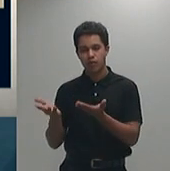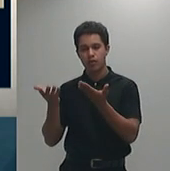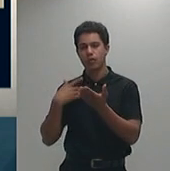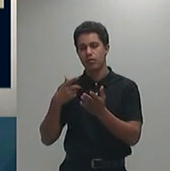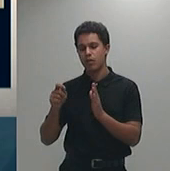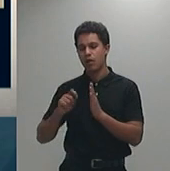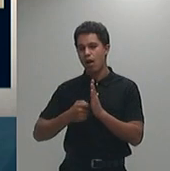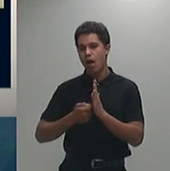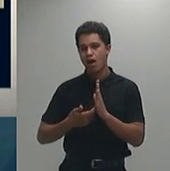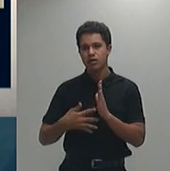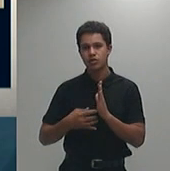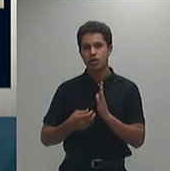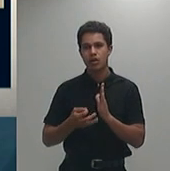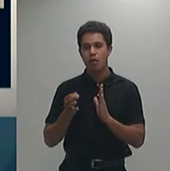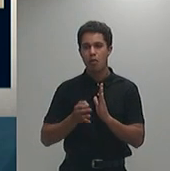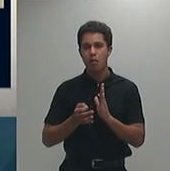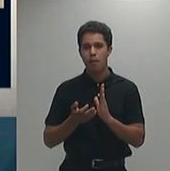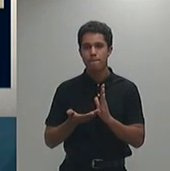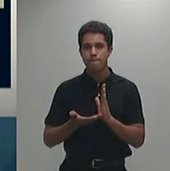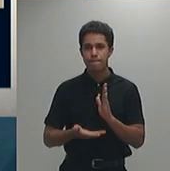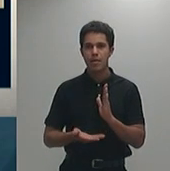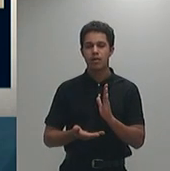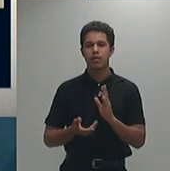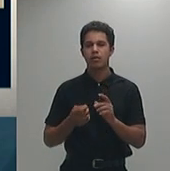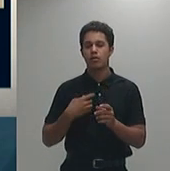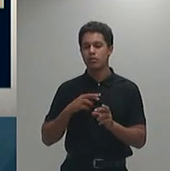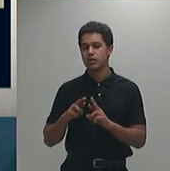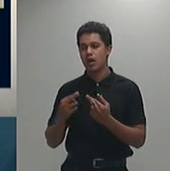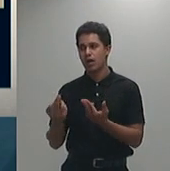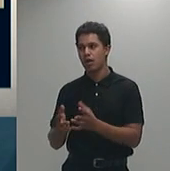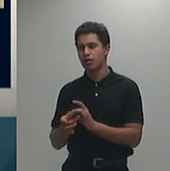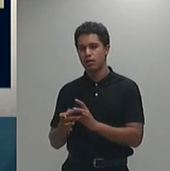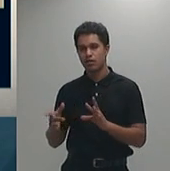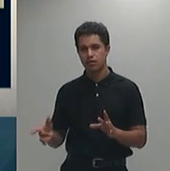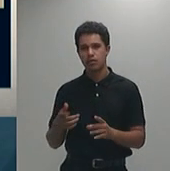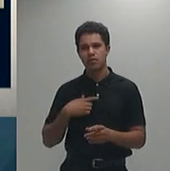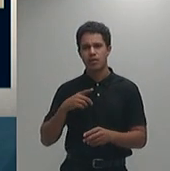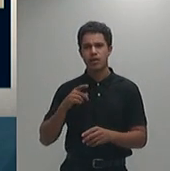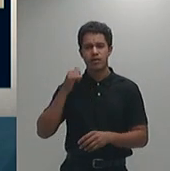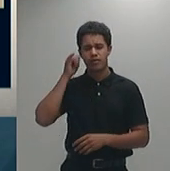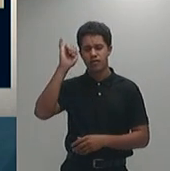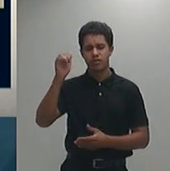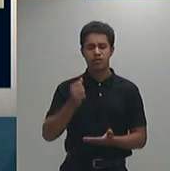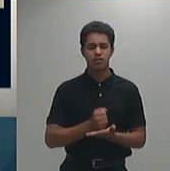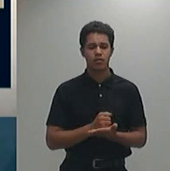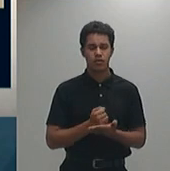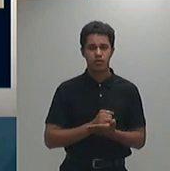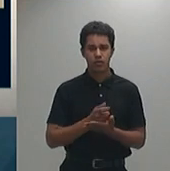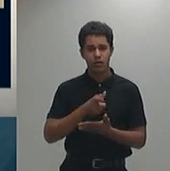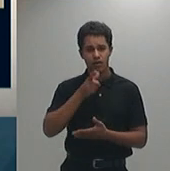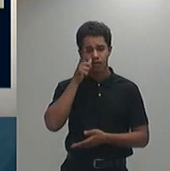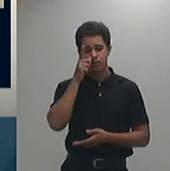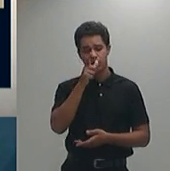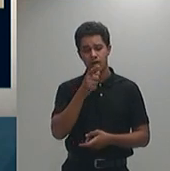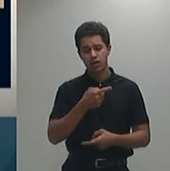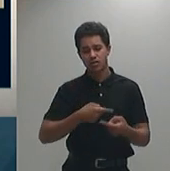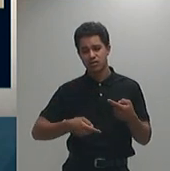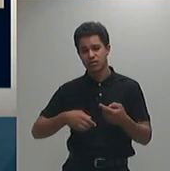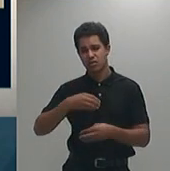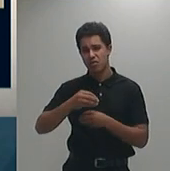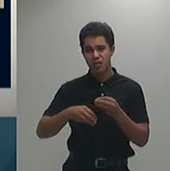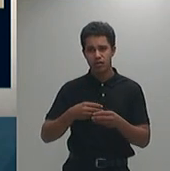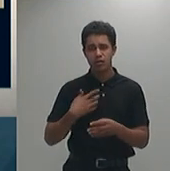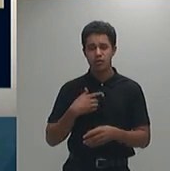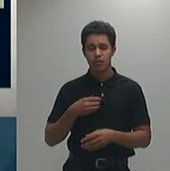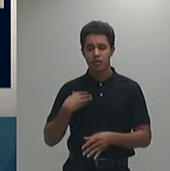independentemente de autorização assemblear justamente para evitar que os controladores com Claros interesses em conflito pudesse interferir na votação